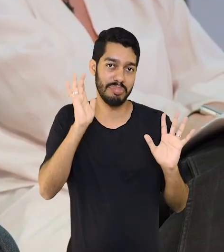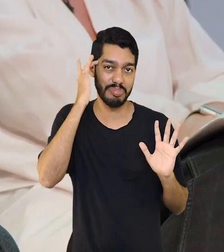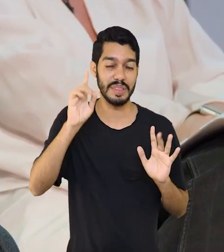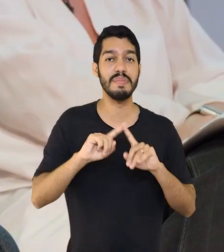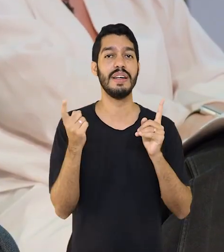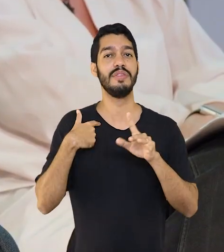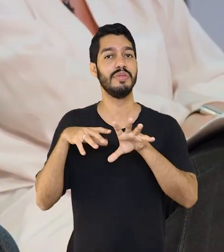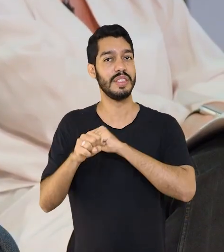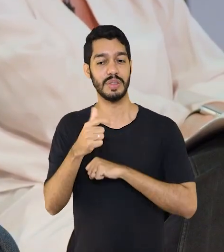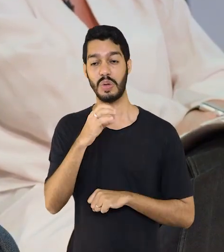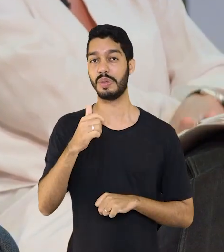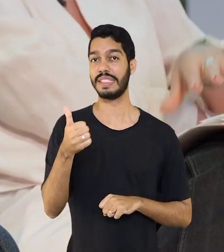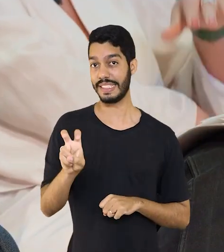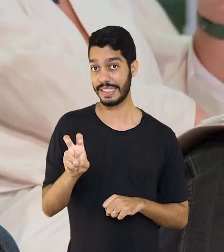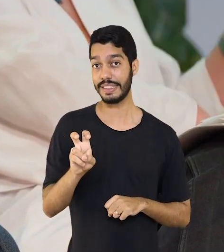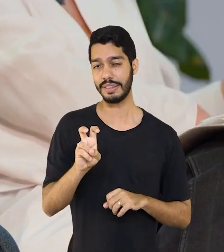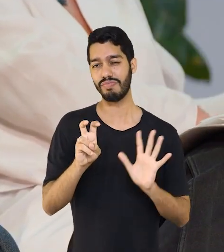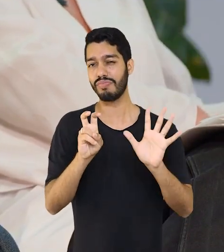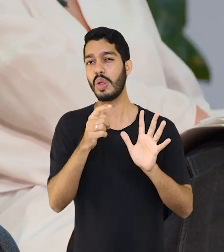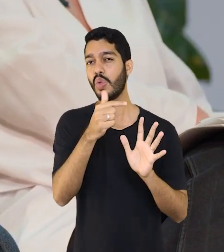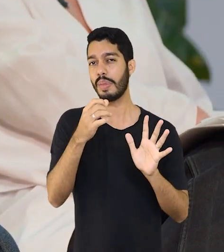correr riscos, mas eu formei em